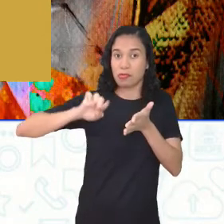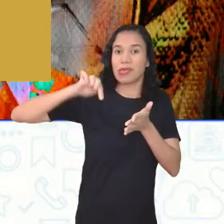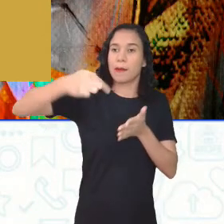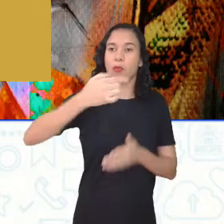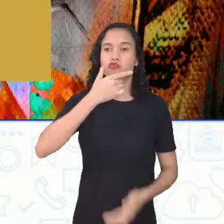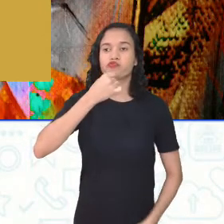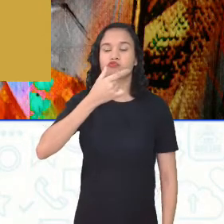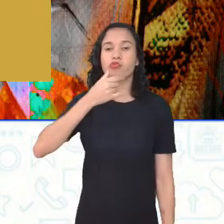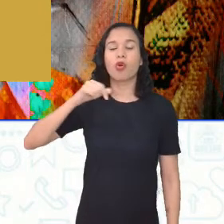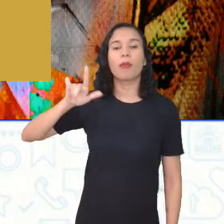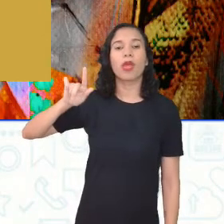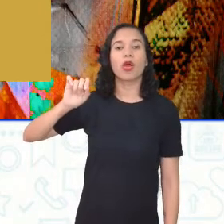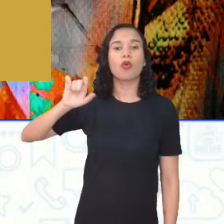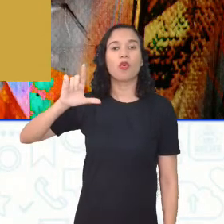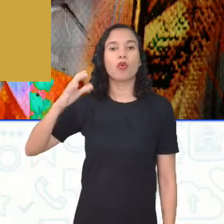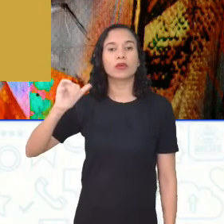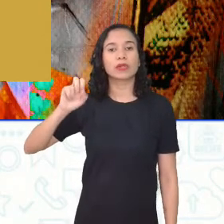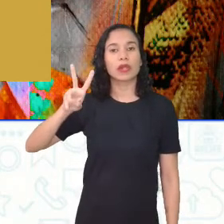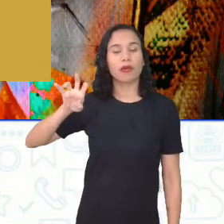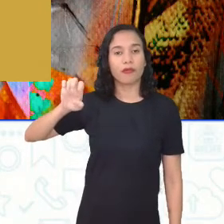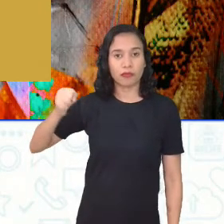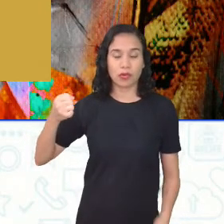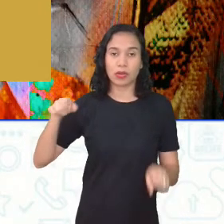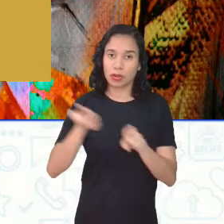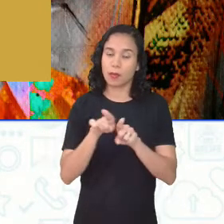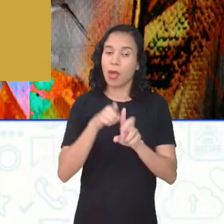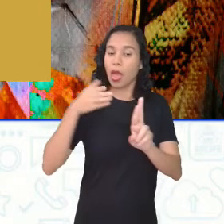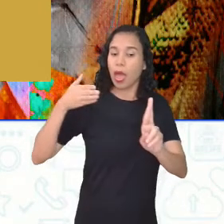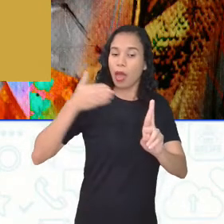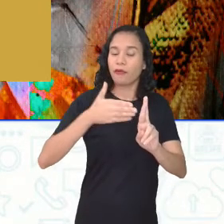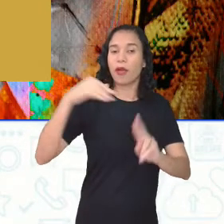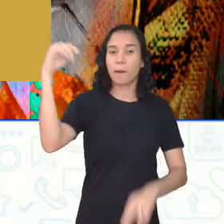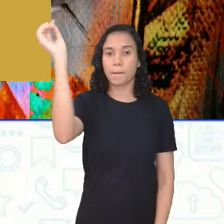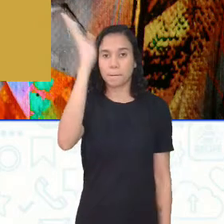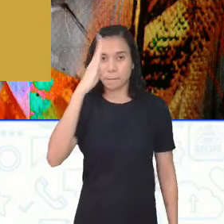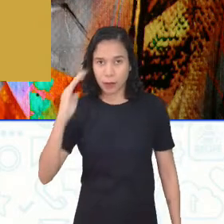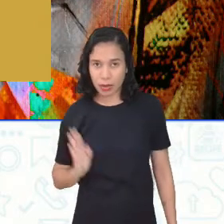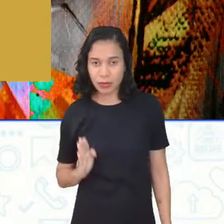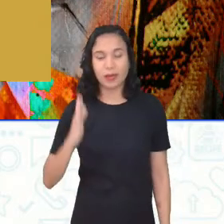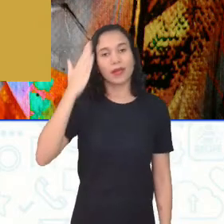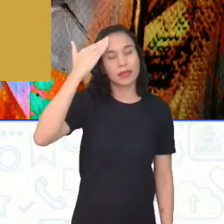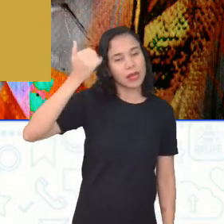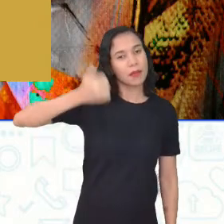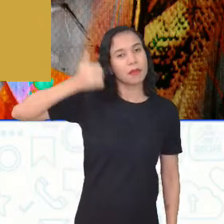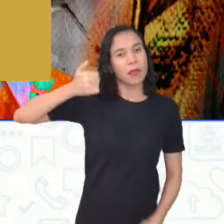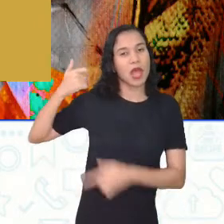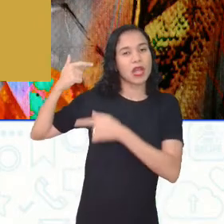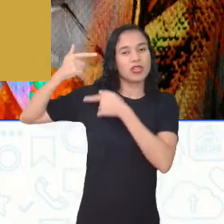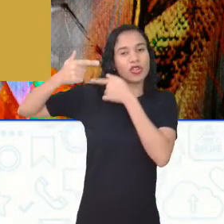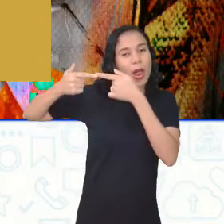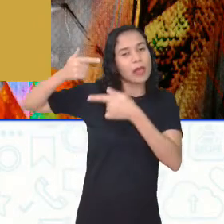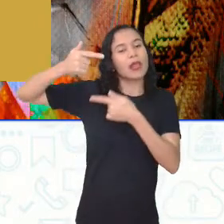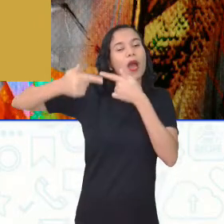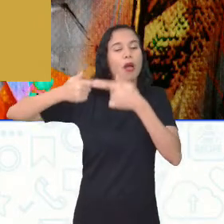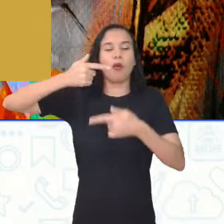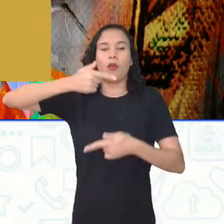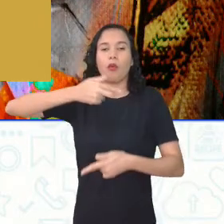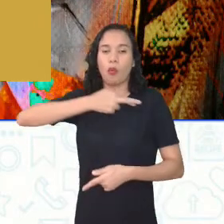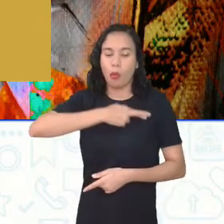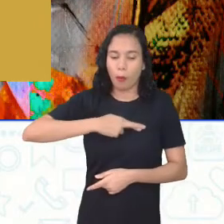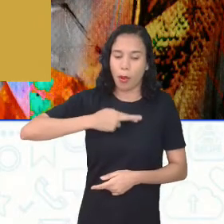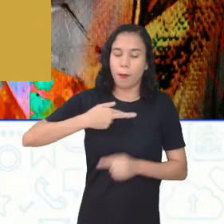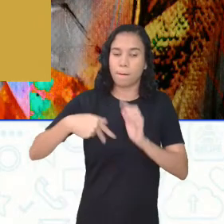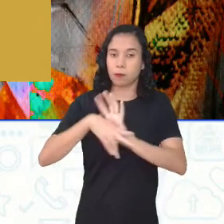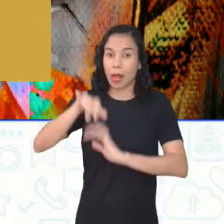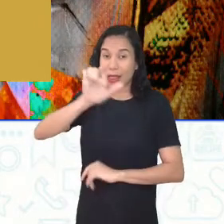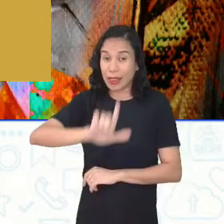também fazer uma referência ao Brasil. A gente sabe que as primeiras gerações românticas da literatura